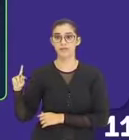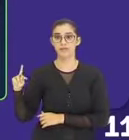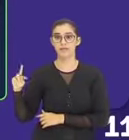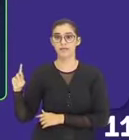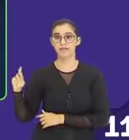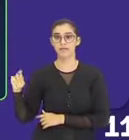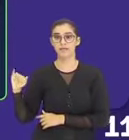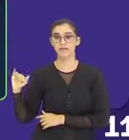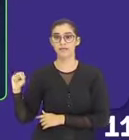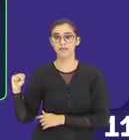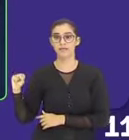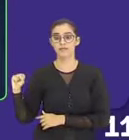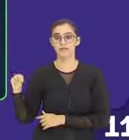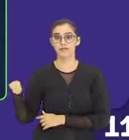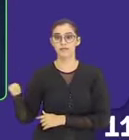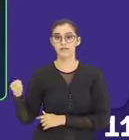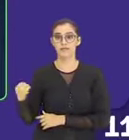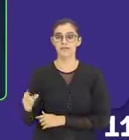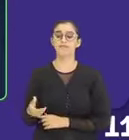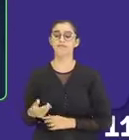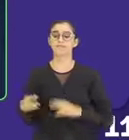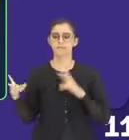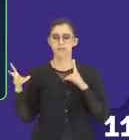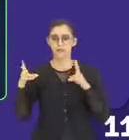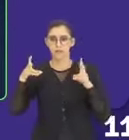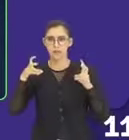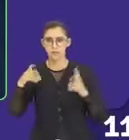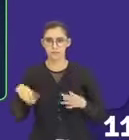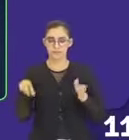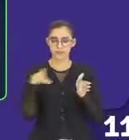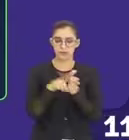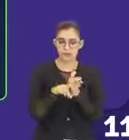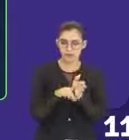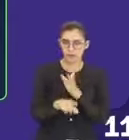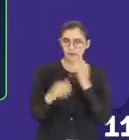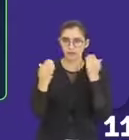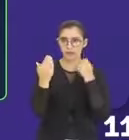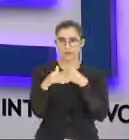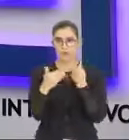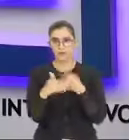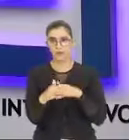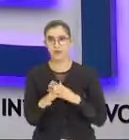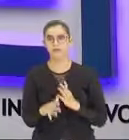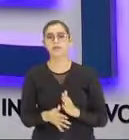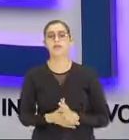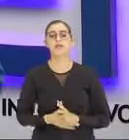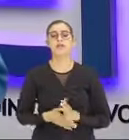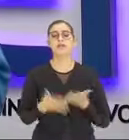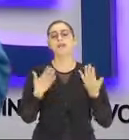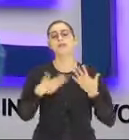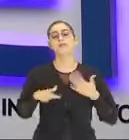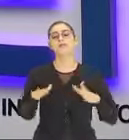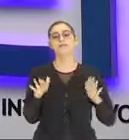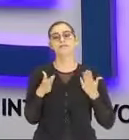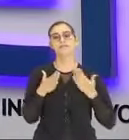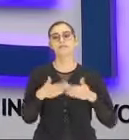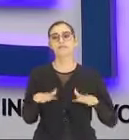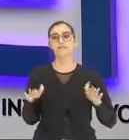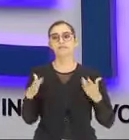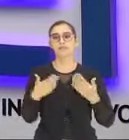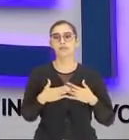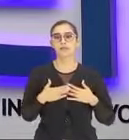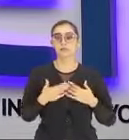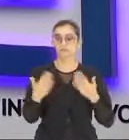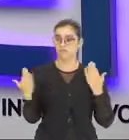Olhou para a questão que vai vir na tua prova? Fica despreocupado, fica despreocupado. Esse modelo